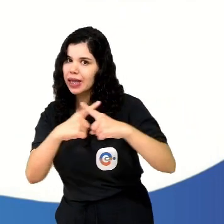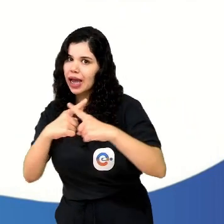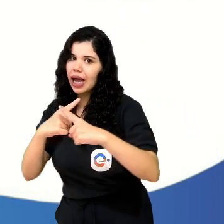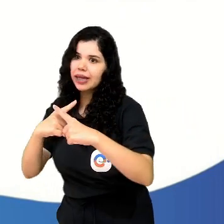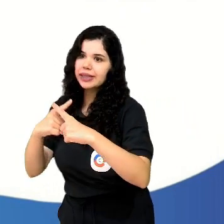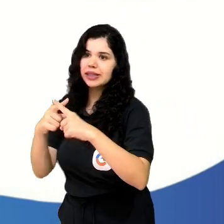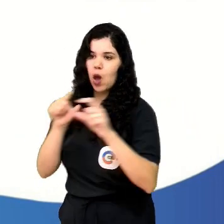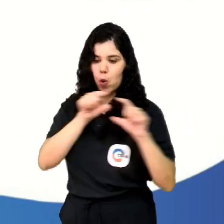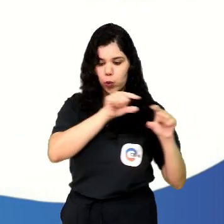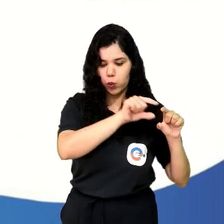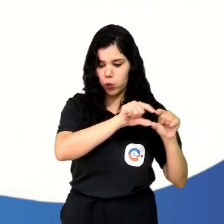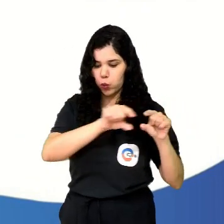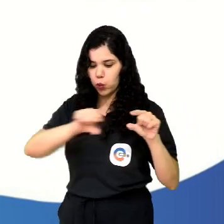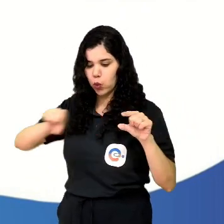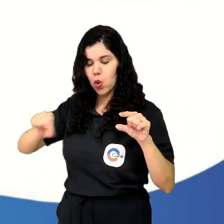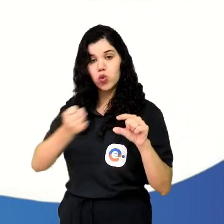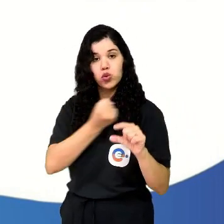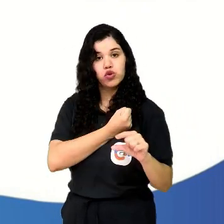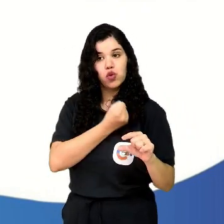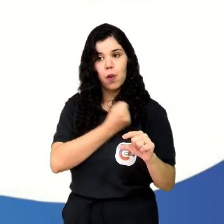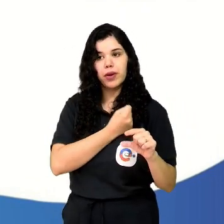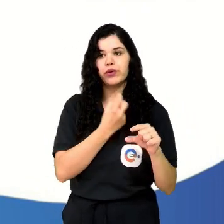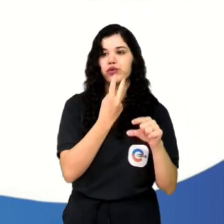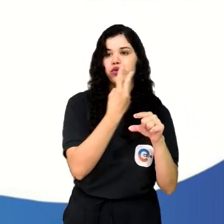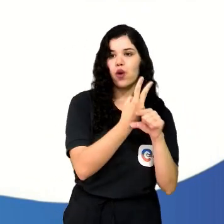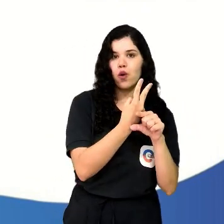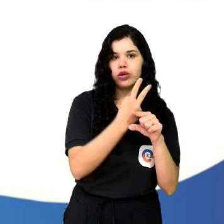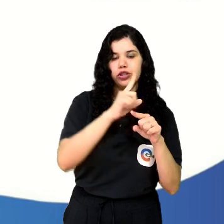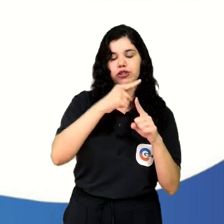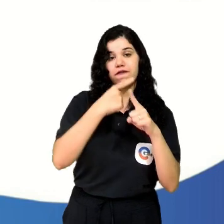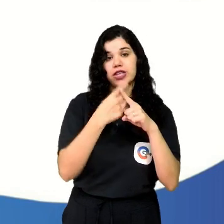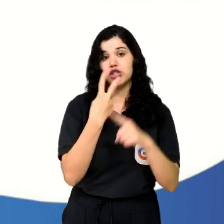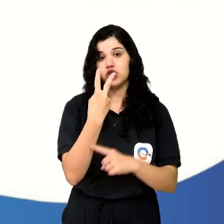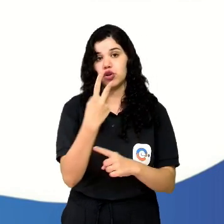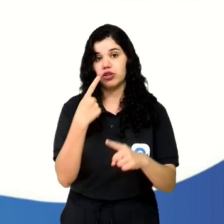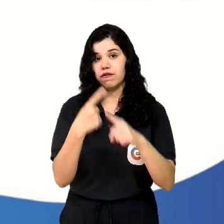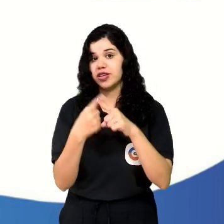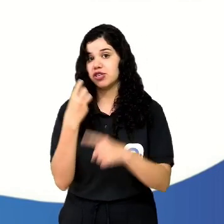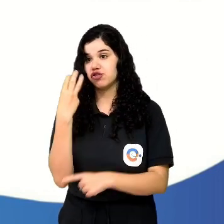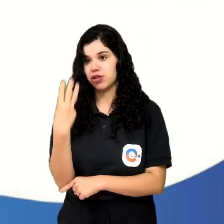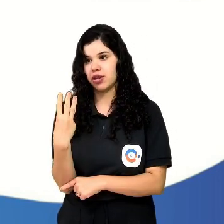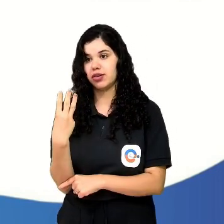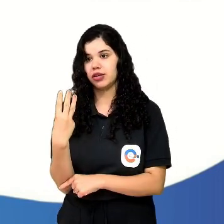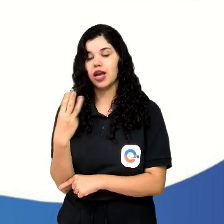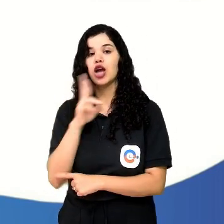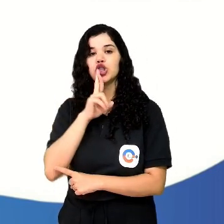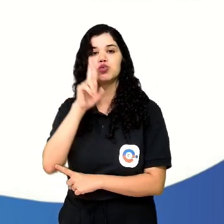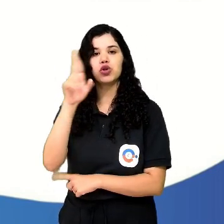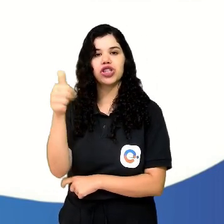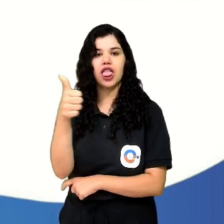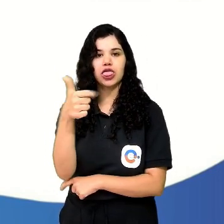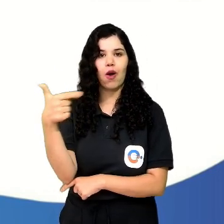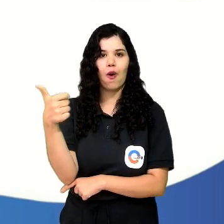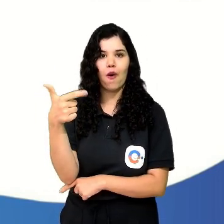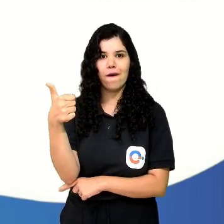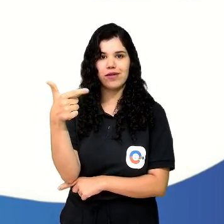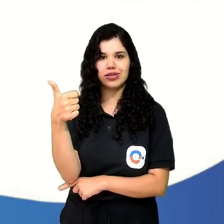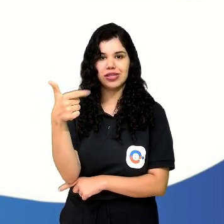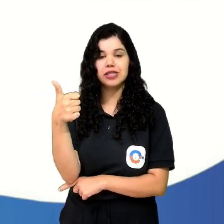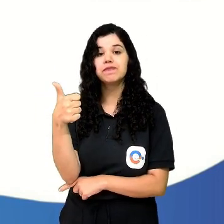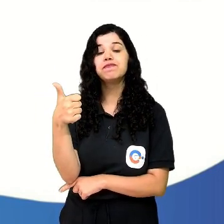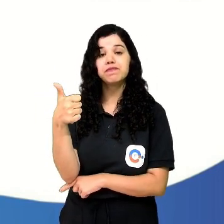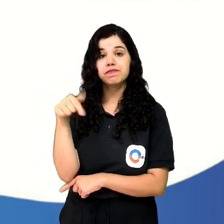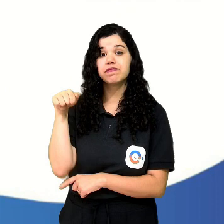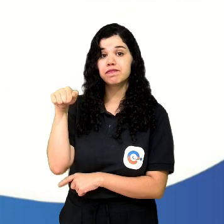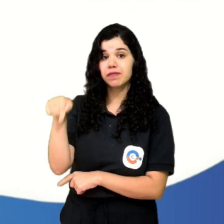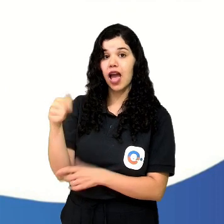fatores primos que a gente encontrou. Então, aí, 2 vezes 2 vezes 3, que vai dar o 12. Esse 12